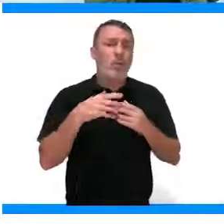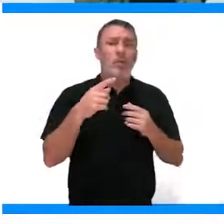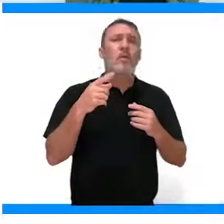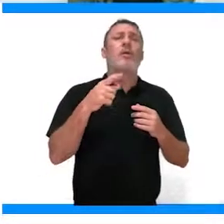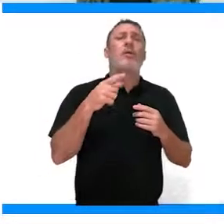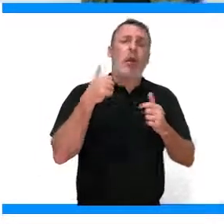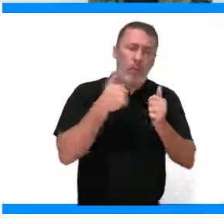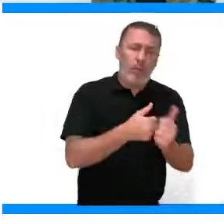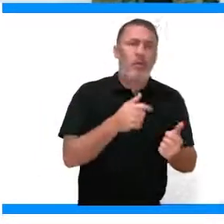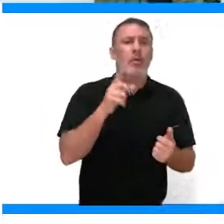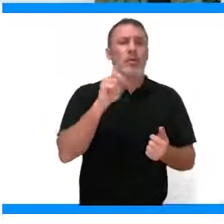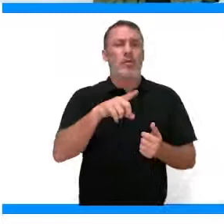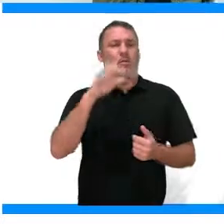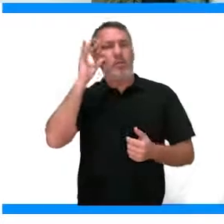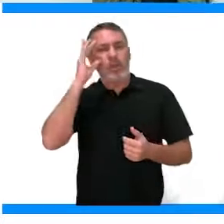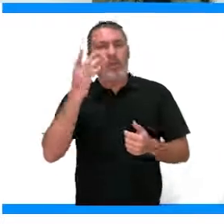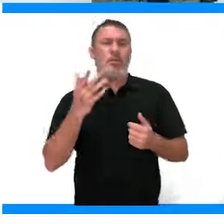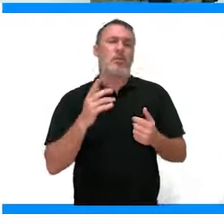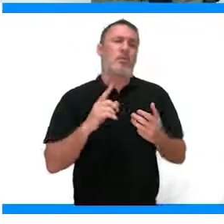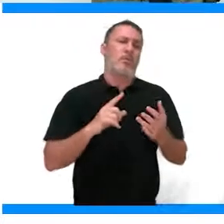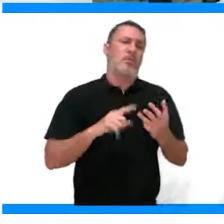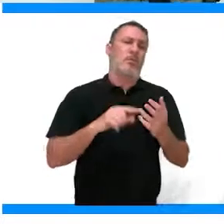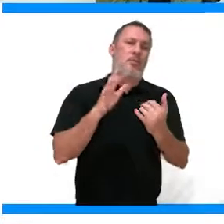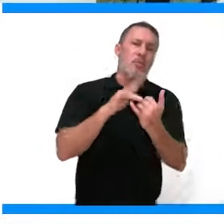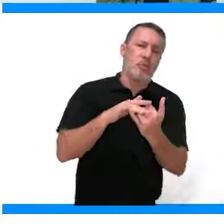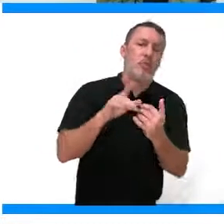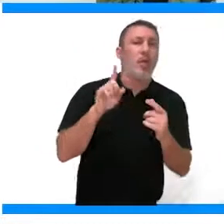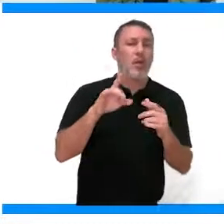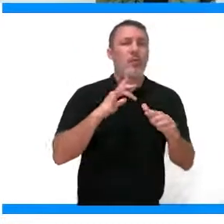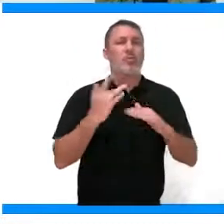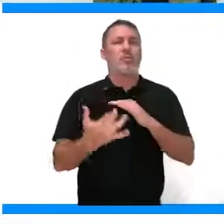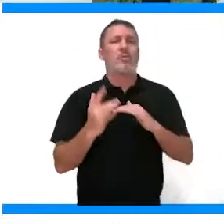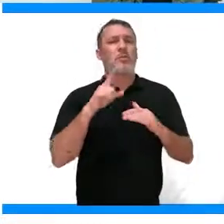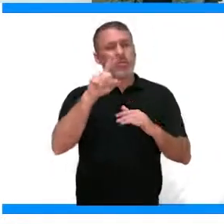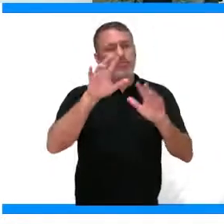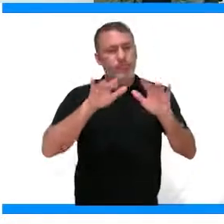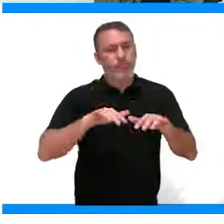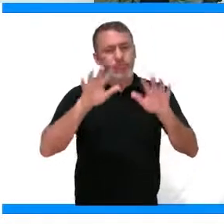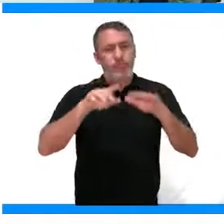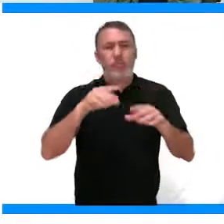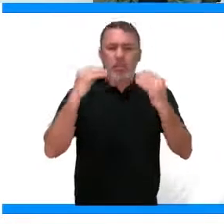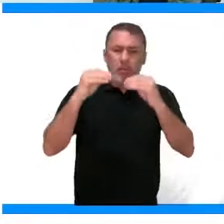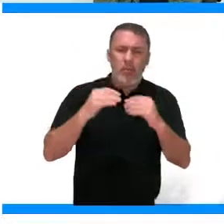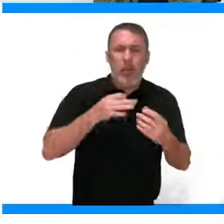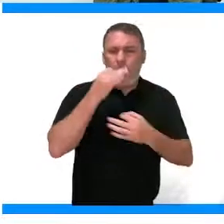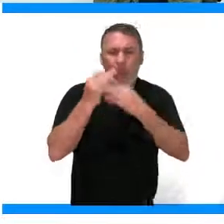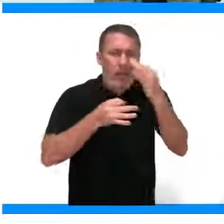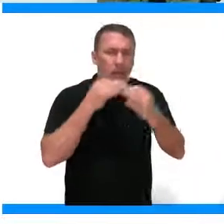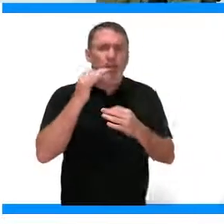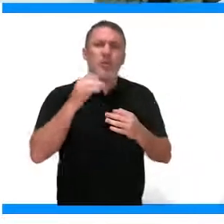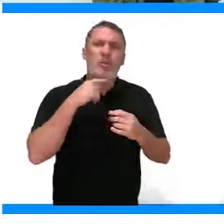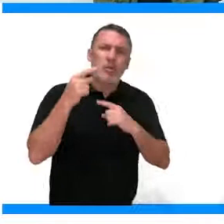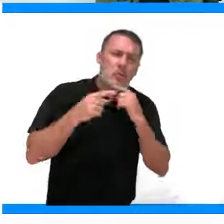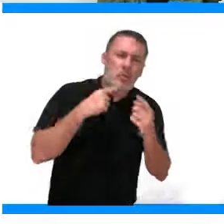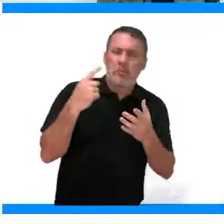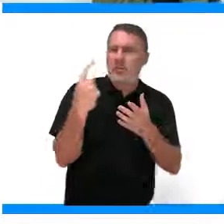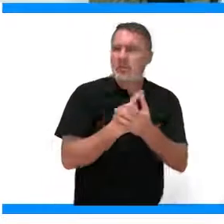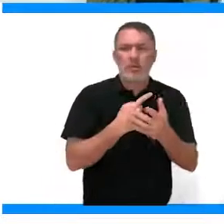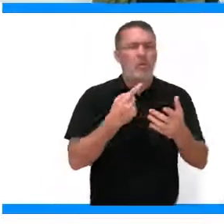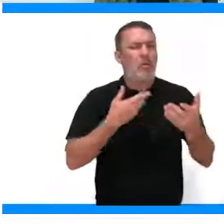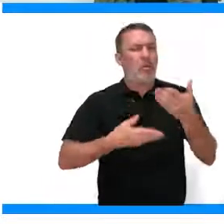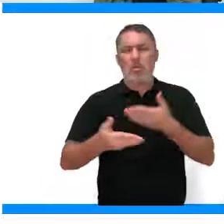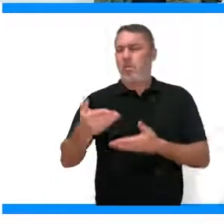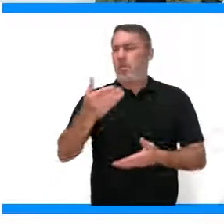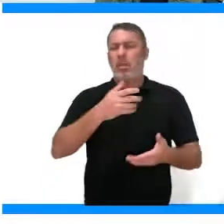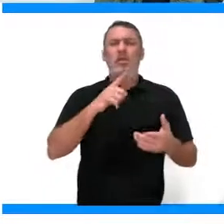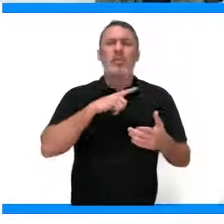hackerdamatematica@gmail.com. E acompanha, segue a gente lá no Instagram e escreve lá no nosso canal, no YouTube. Tire suas dúvidas, todo dia tem um